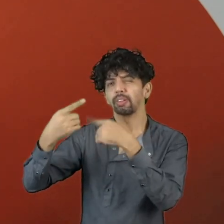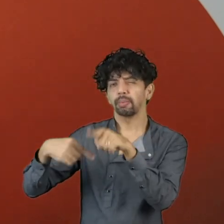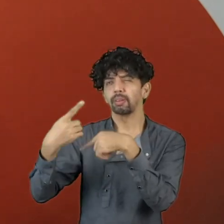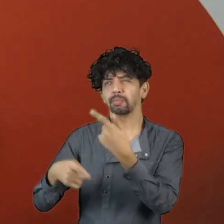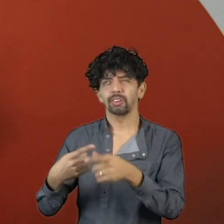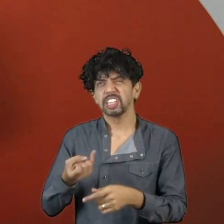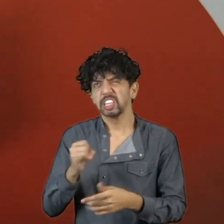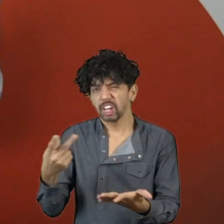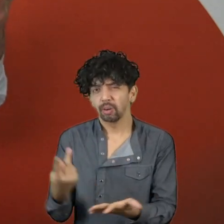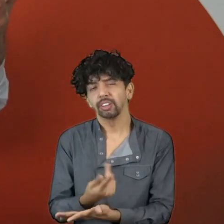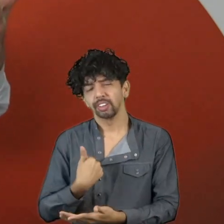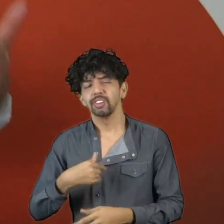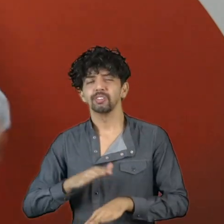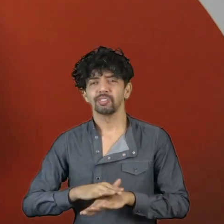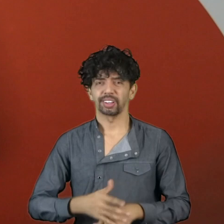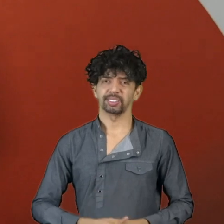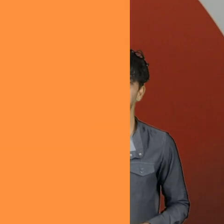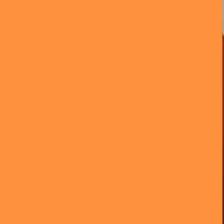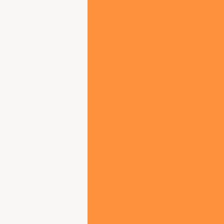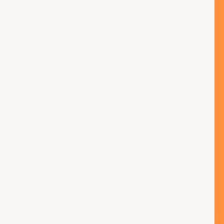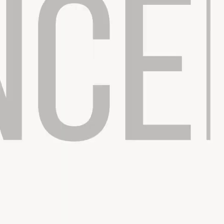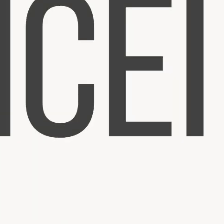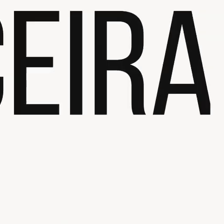lucro, ou seja, da prevenção.